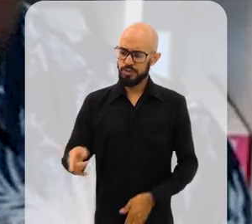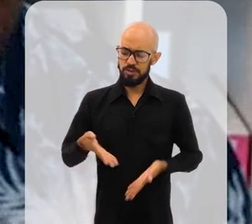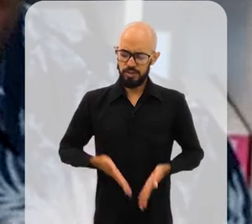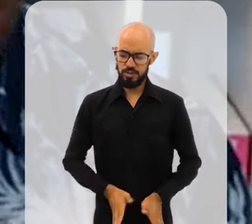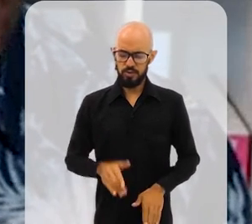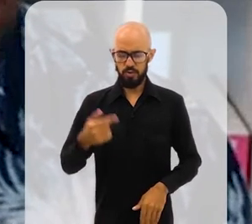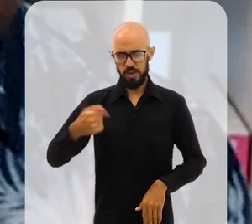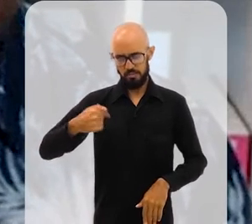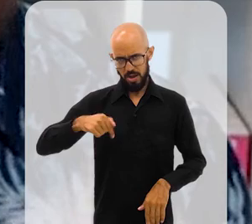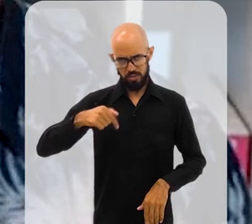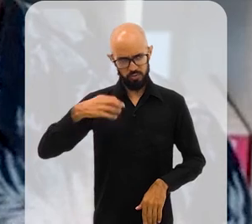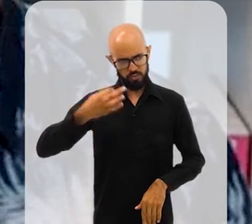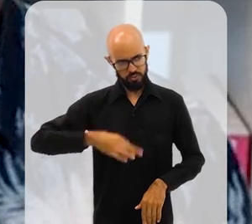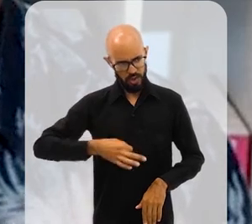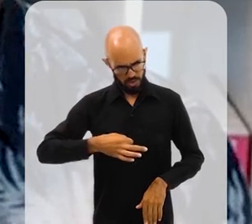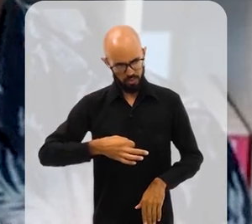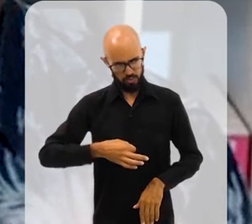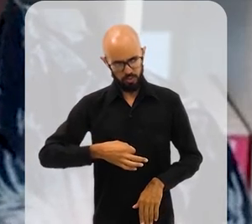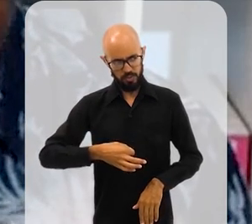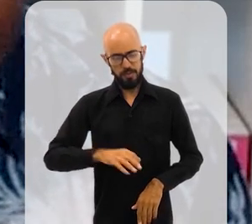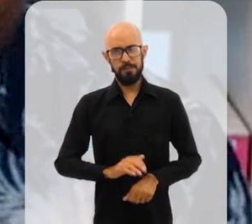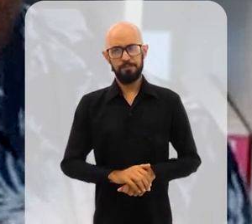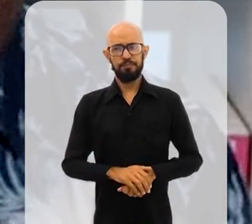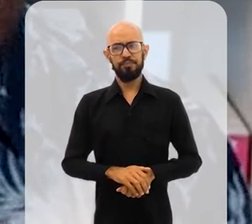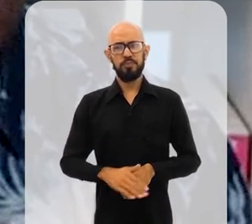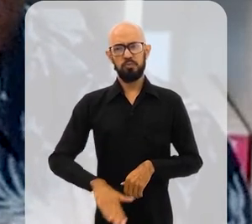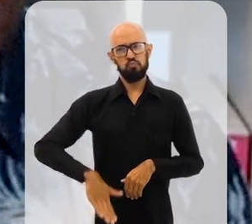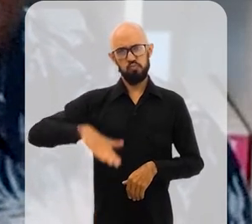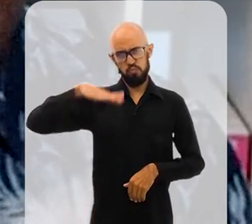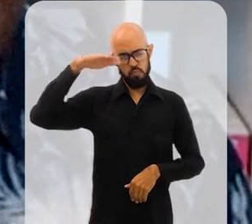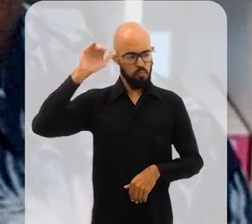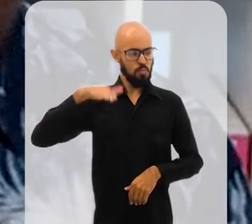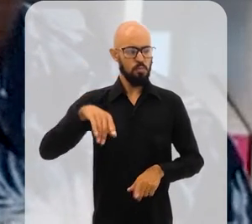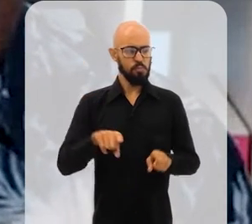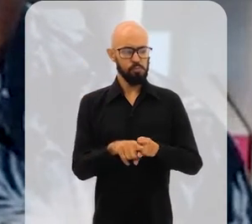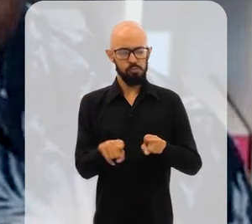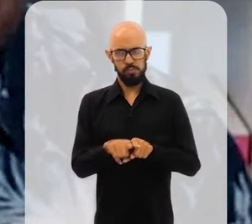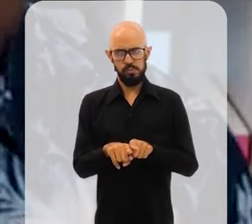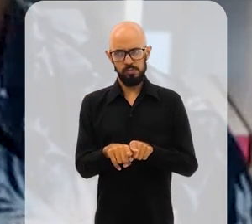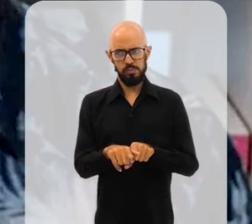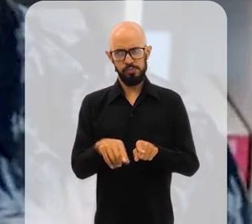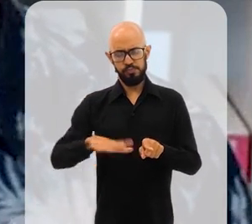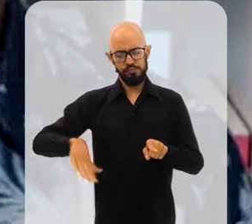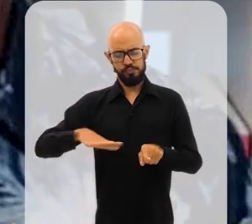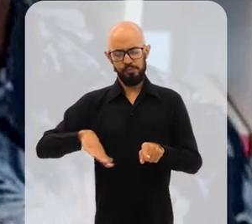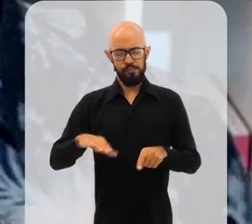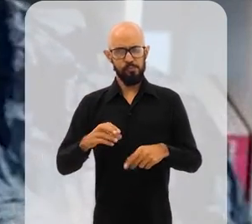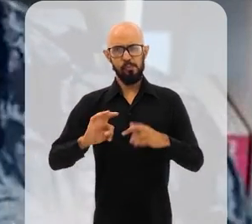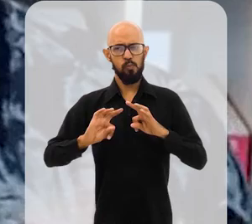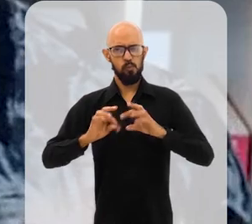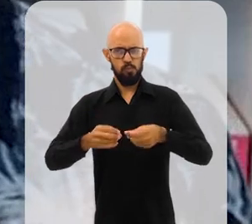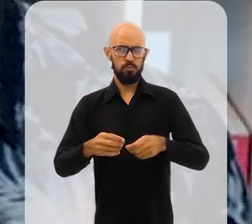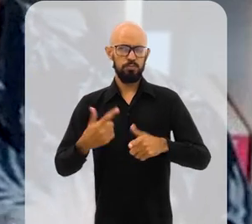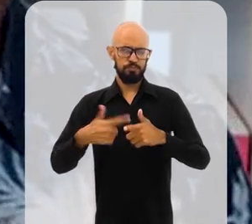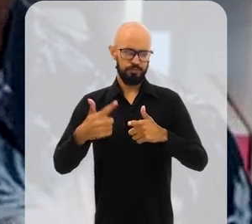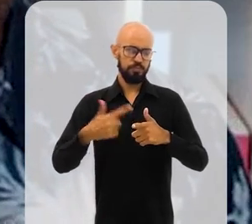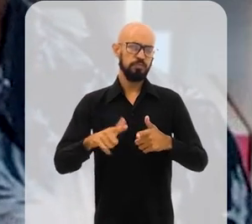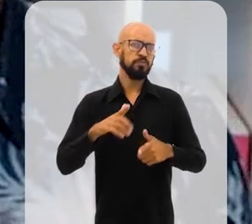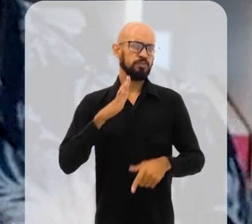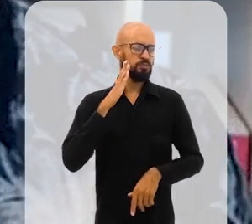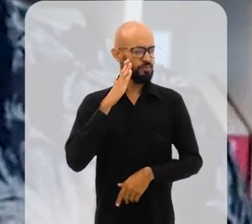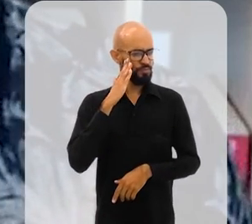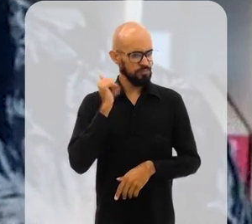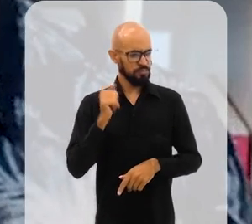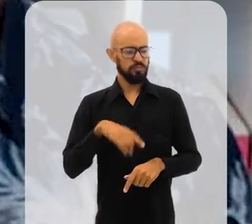Você nasceu em Queimados, né? Na Baixada. Você criou lá também. É uma área com todos os problemas que costumamos